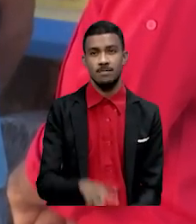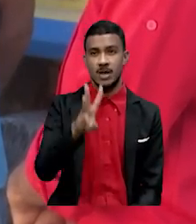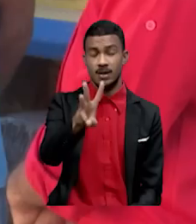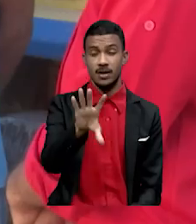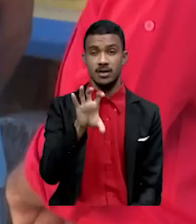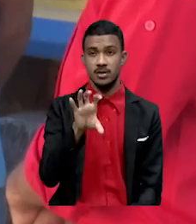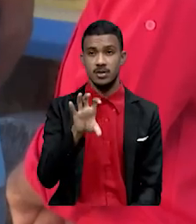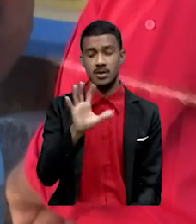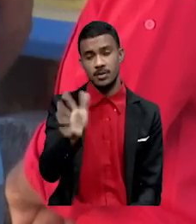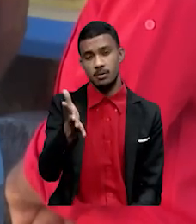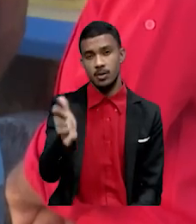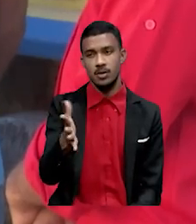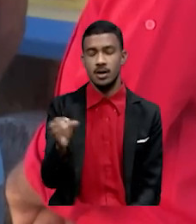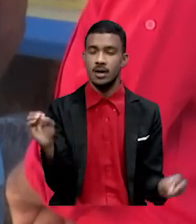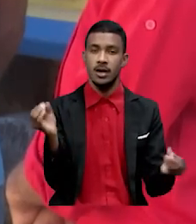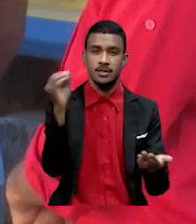anam rasu ne anam rasu 50 la